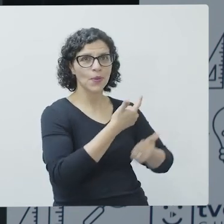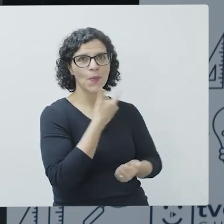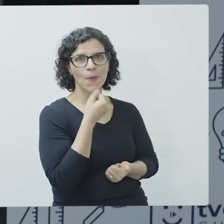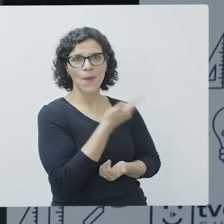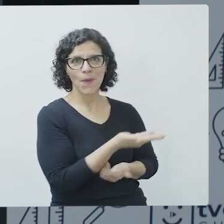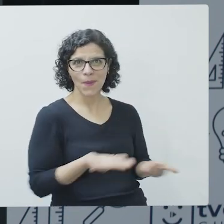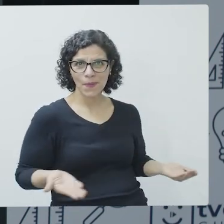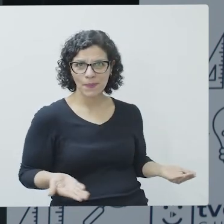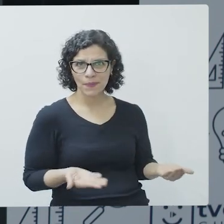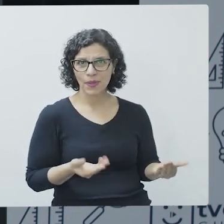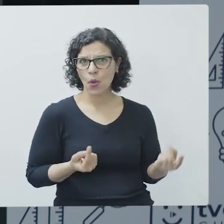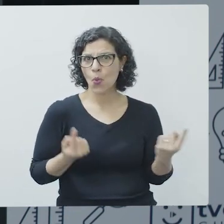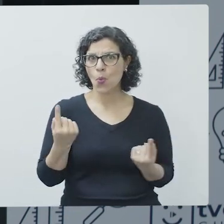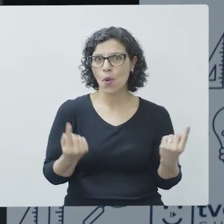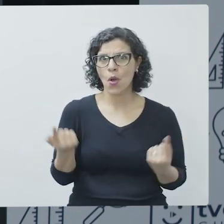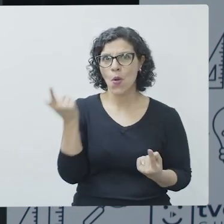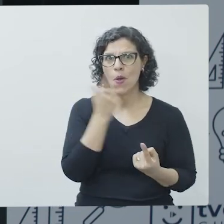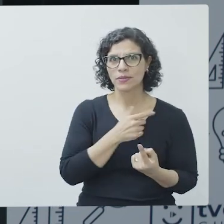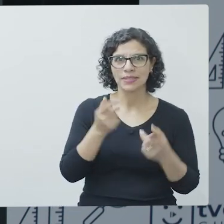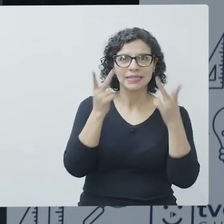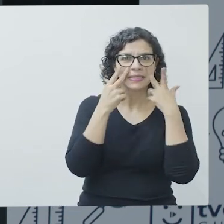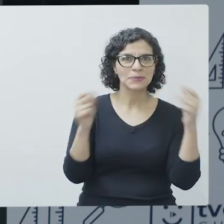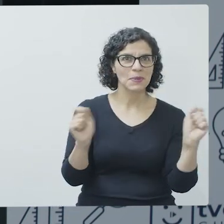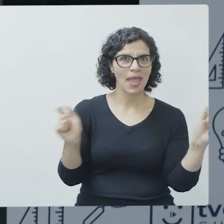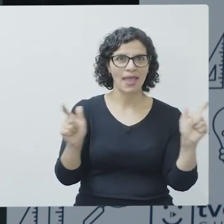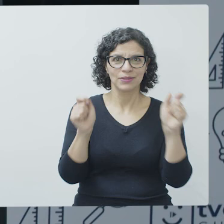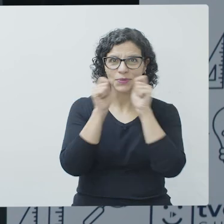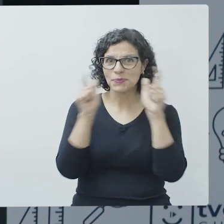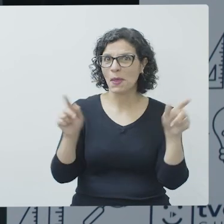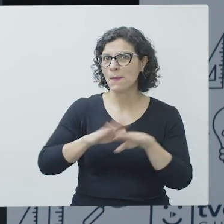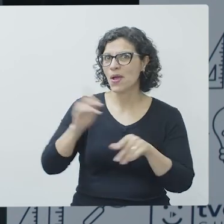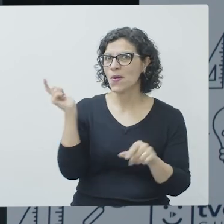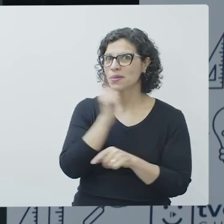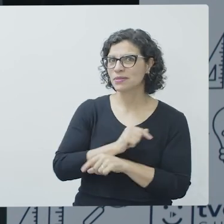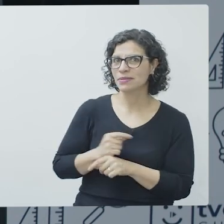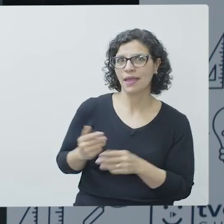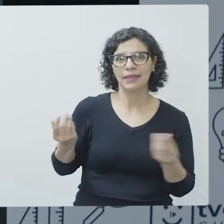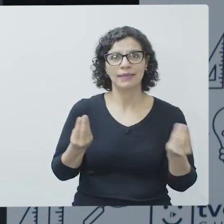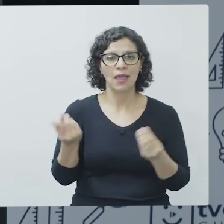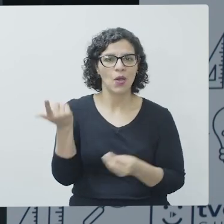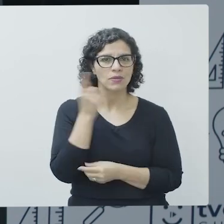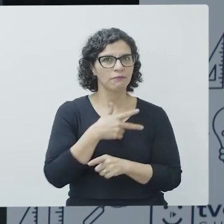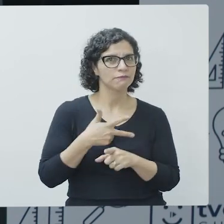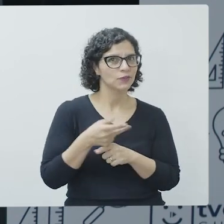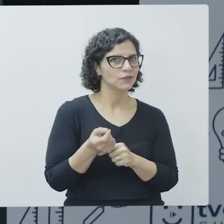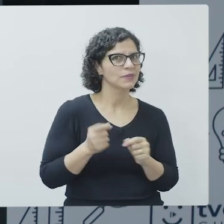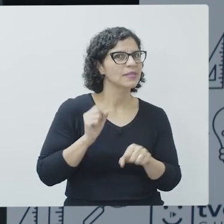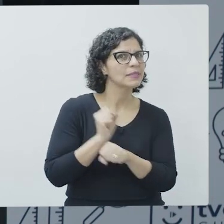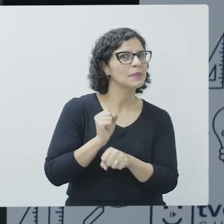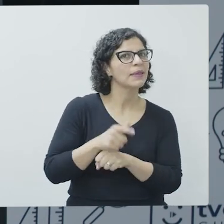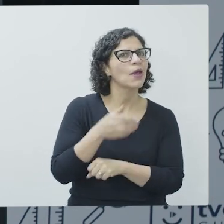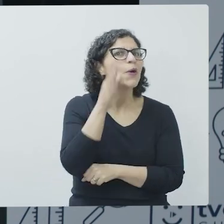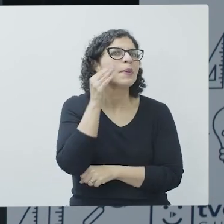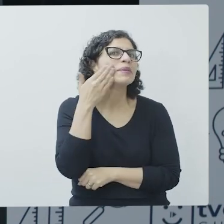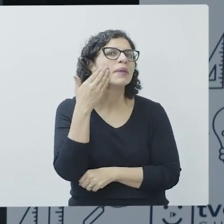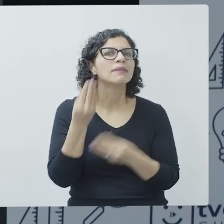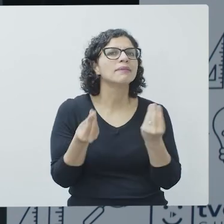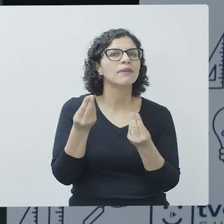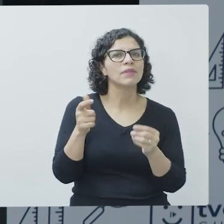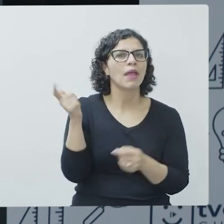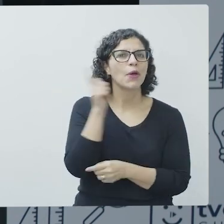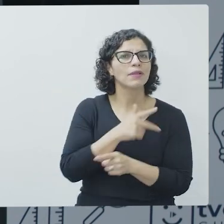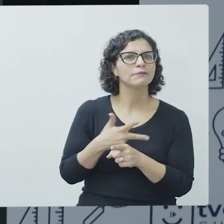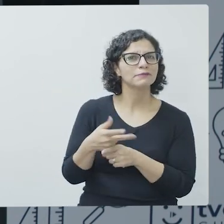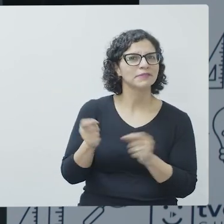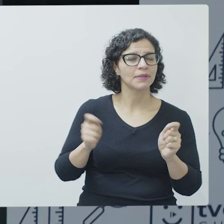o homem. Qual dos dois será que é mais esperto ali, se a gente for pensar? Para quem que você está torcendo? Fico curioso para saber, porque